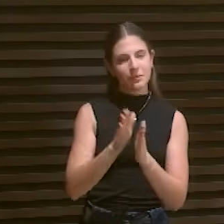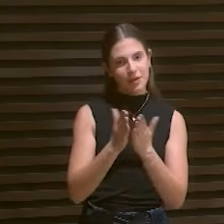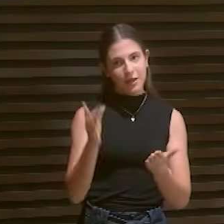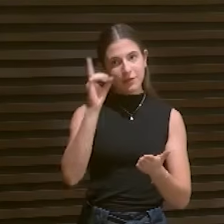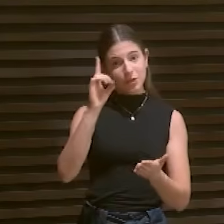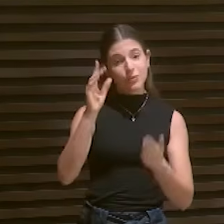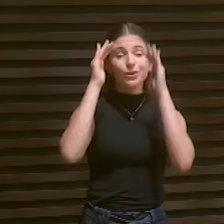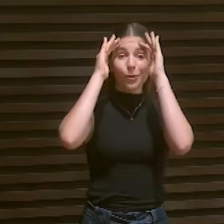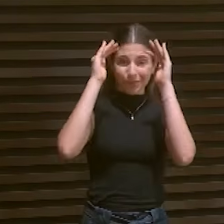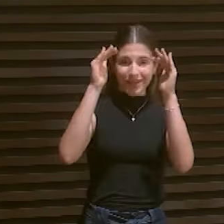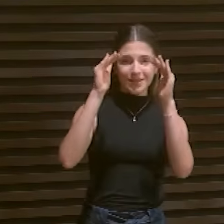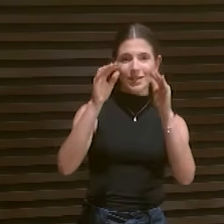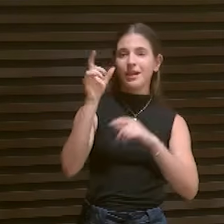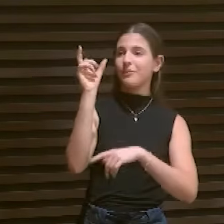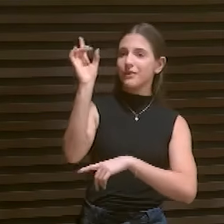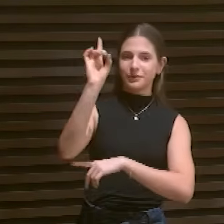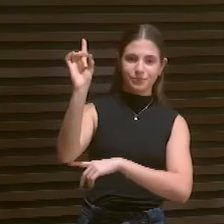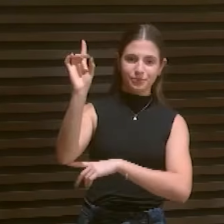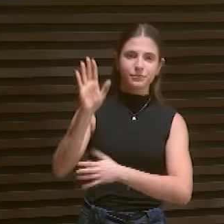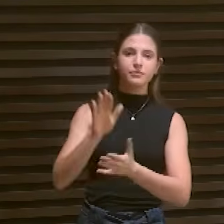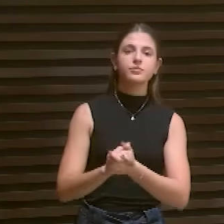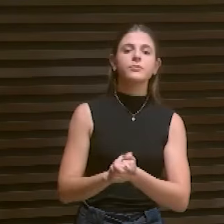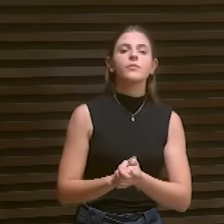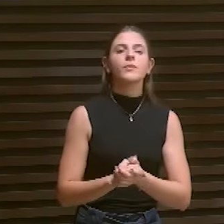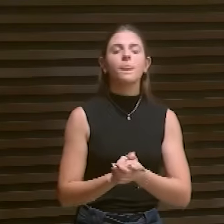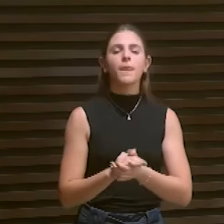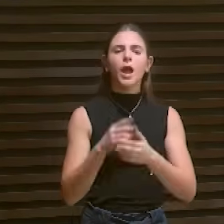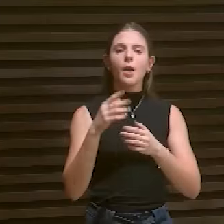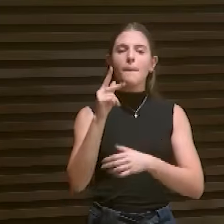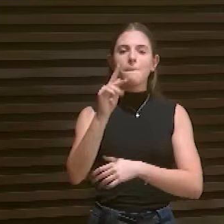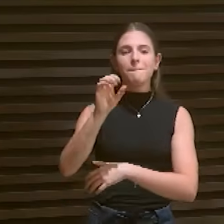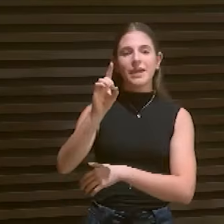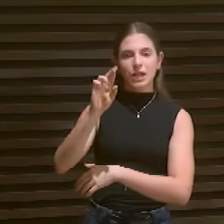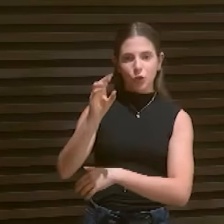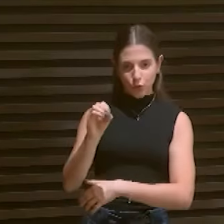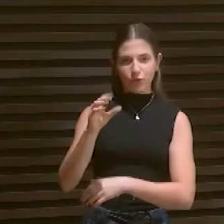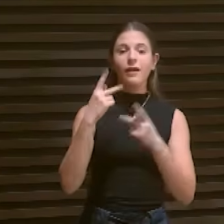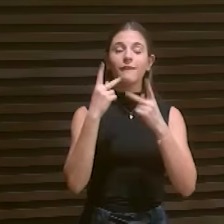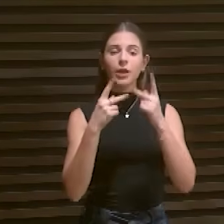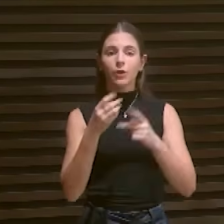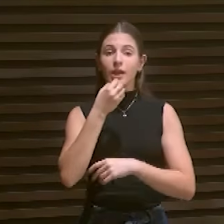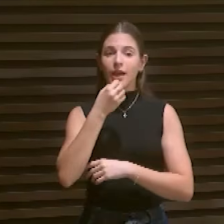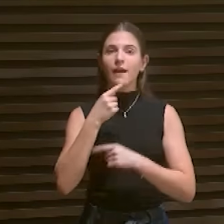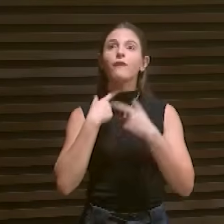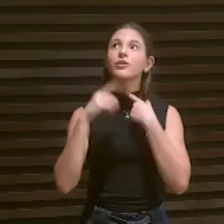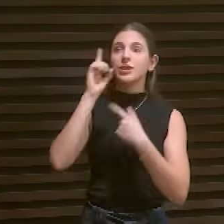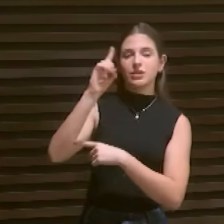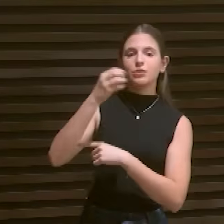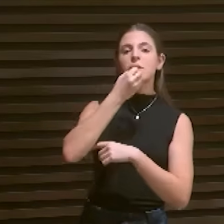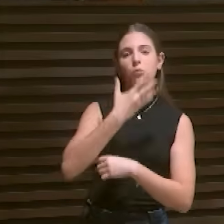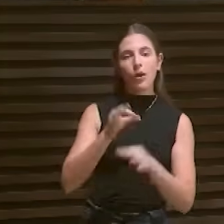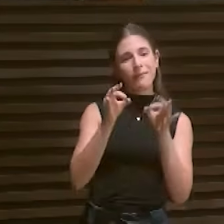de Deus. O Pedro falou que a vontade de Deus é boa, perfeita e agradável. O que